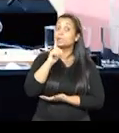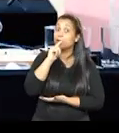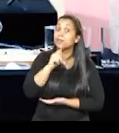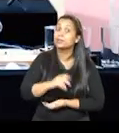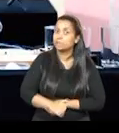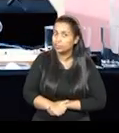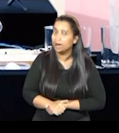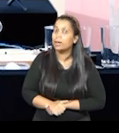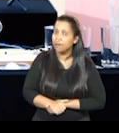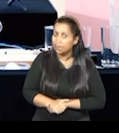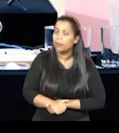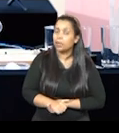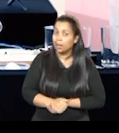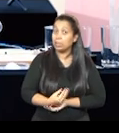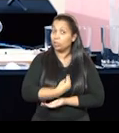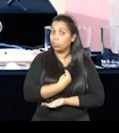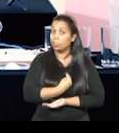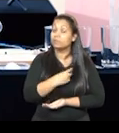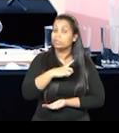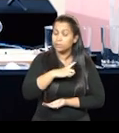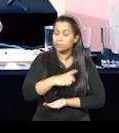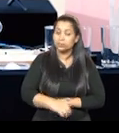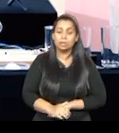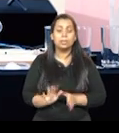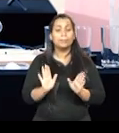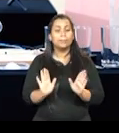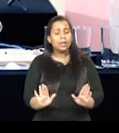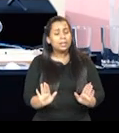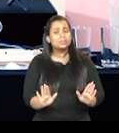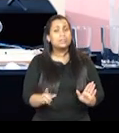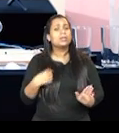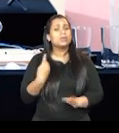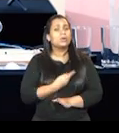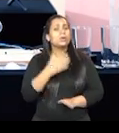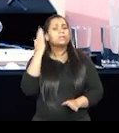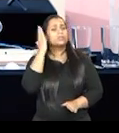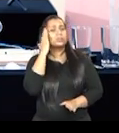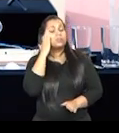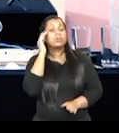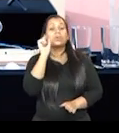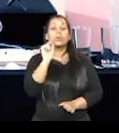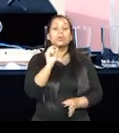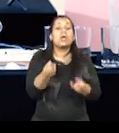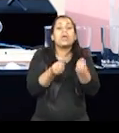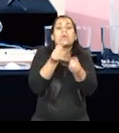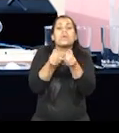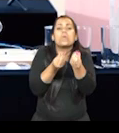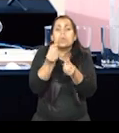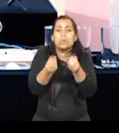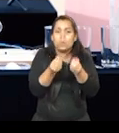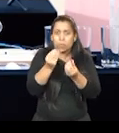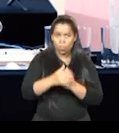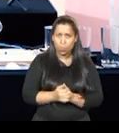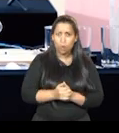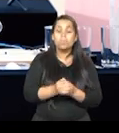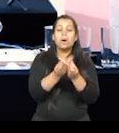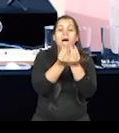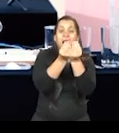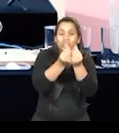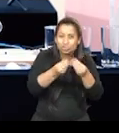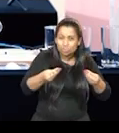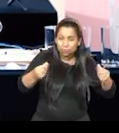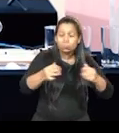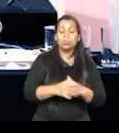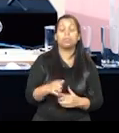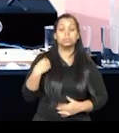água para a manutenção da vida. Só que vamos entender um pouco mais sobre como funciona a solubilidade?